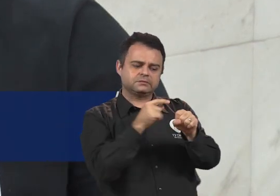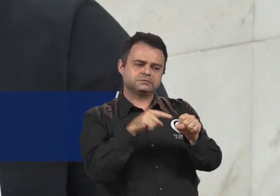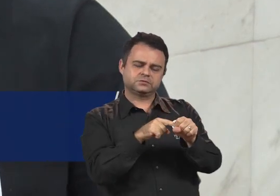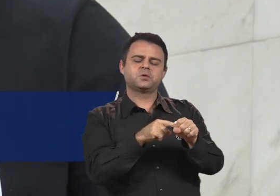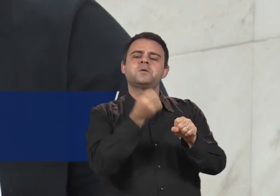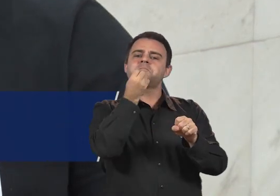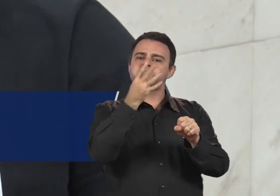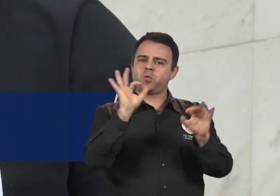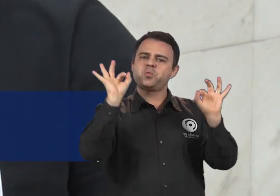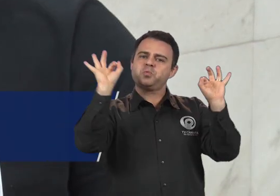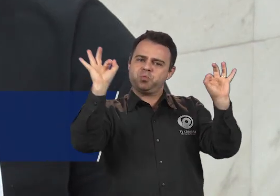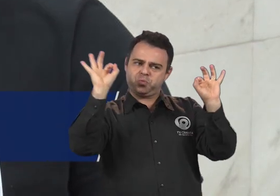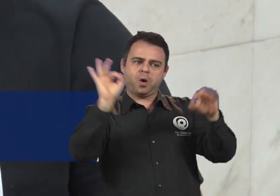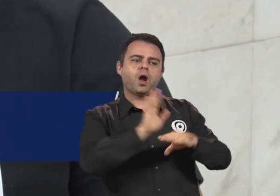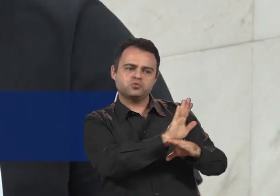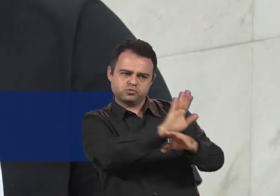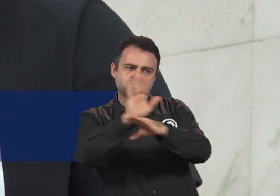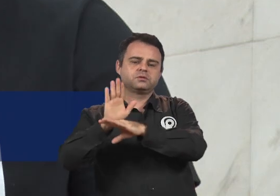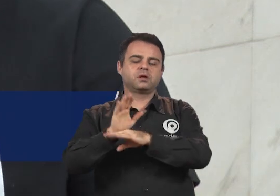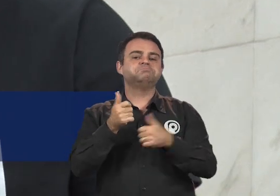ela é maravilhosa. Então,